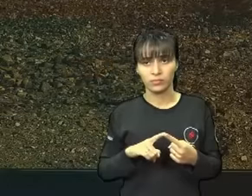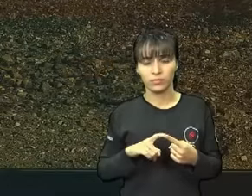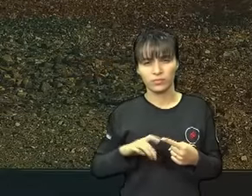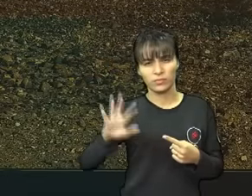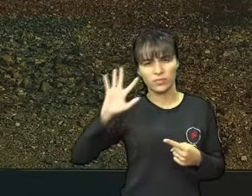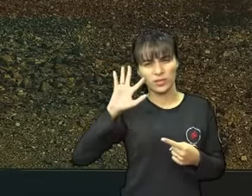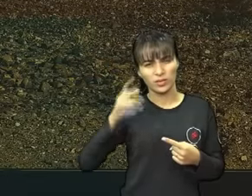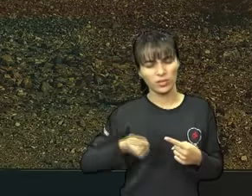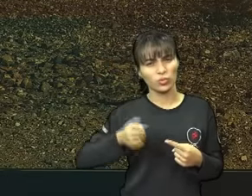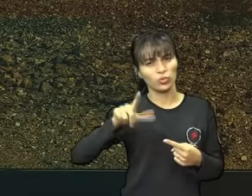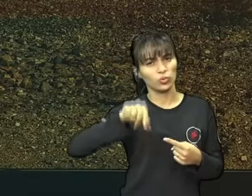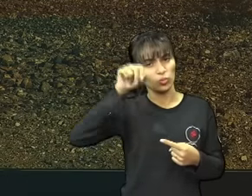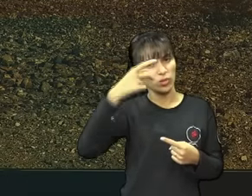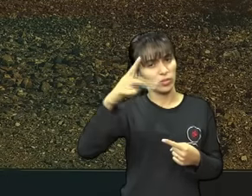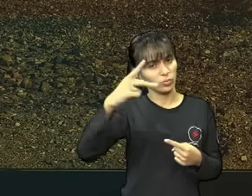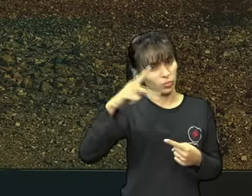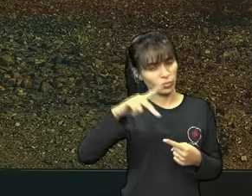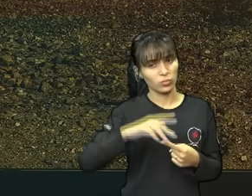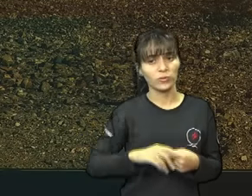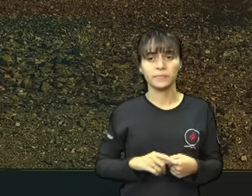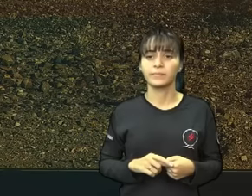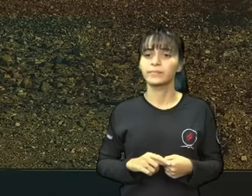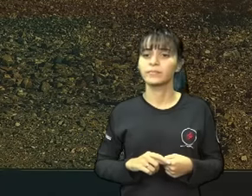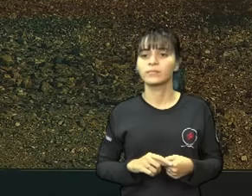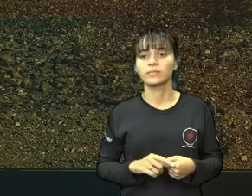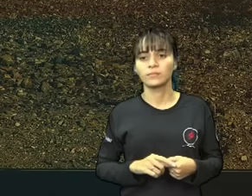e a escolha é sua